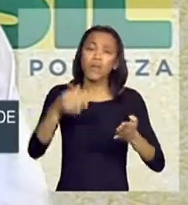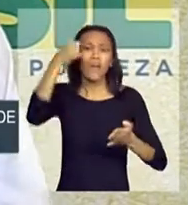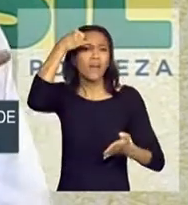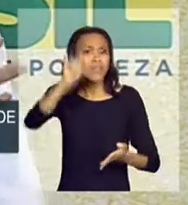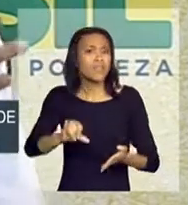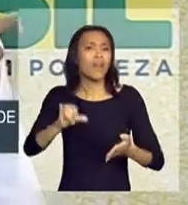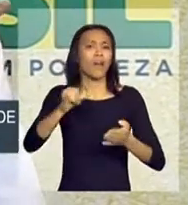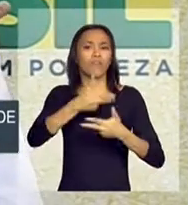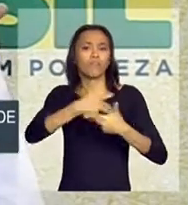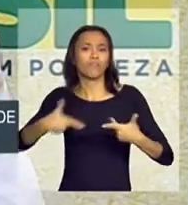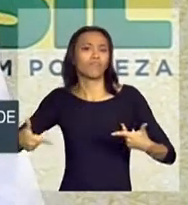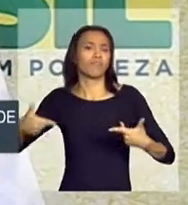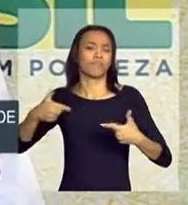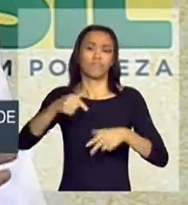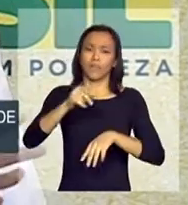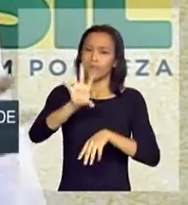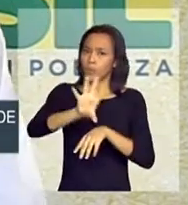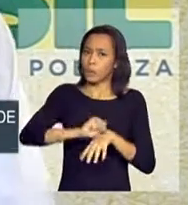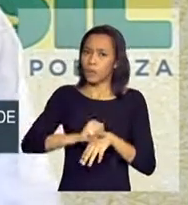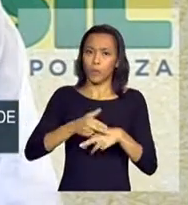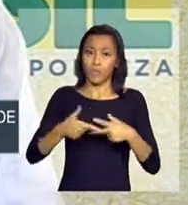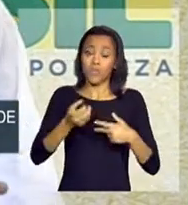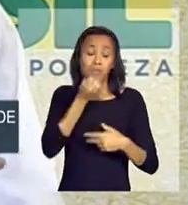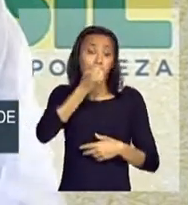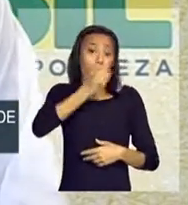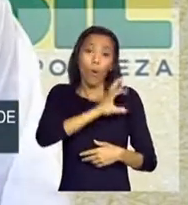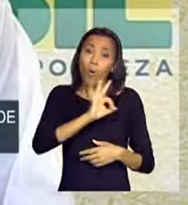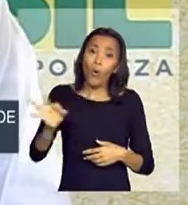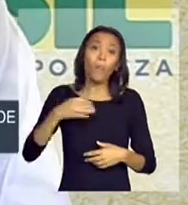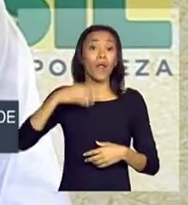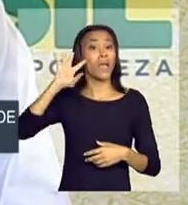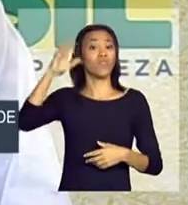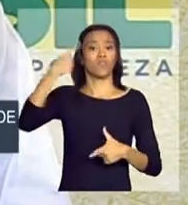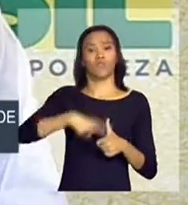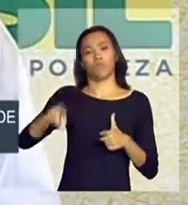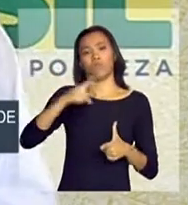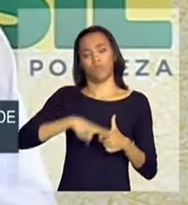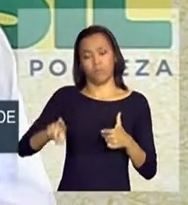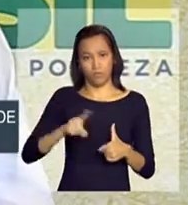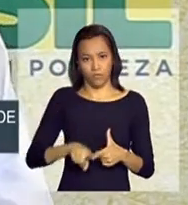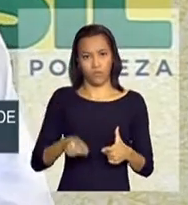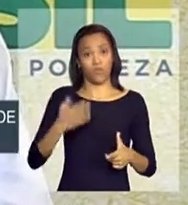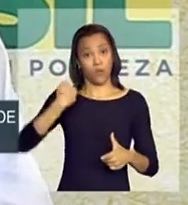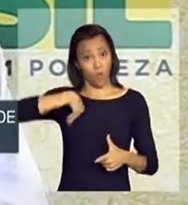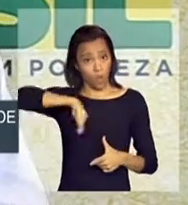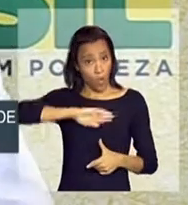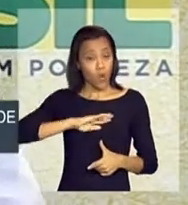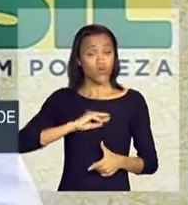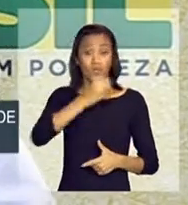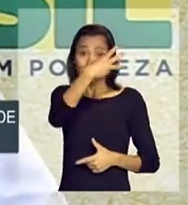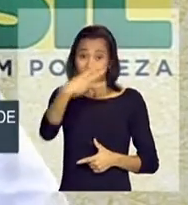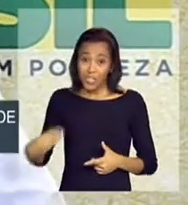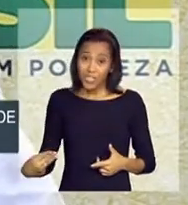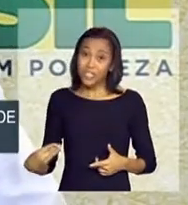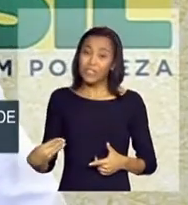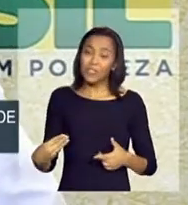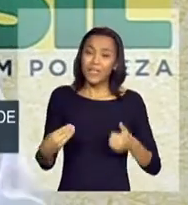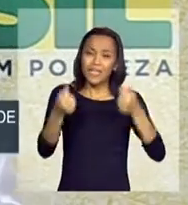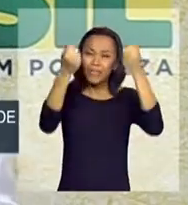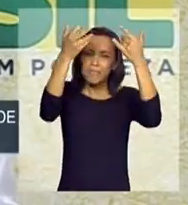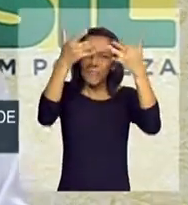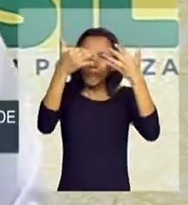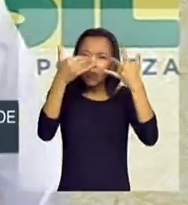preventiva é maravilhosa para resolver os problemas nosso Ministro foi muito didático aqui